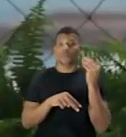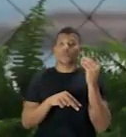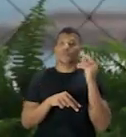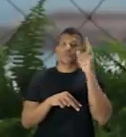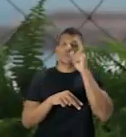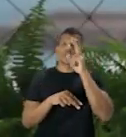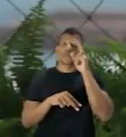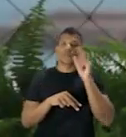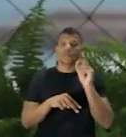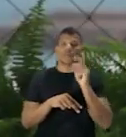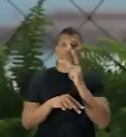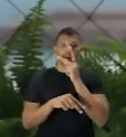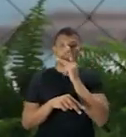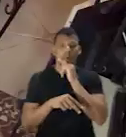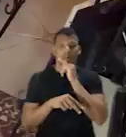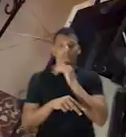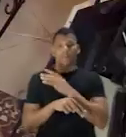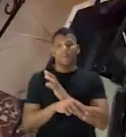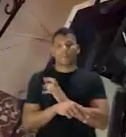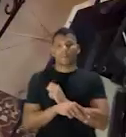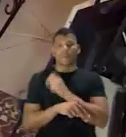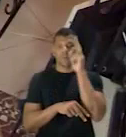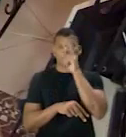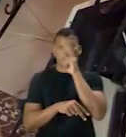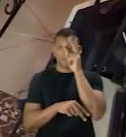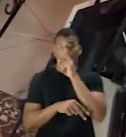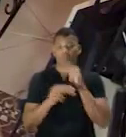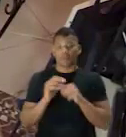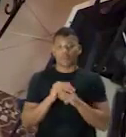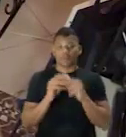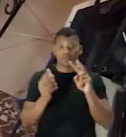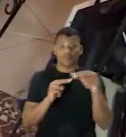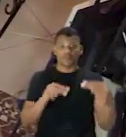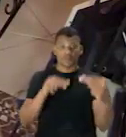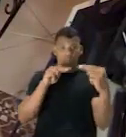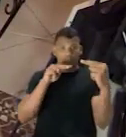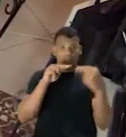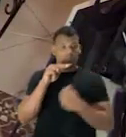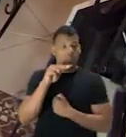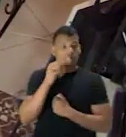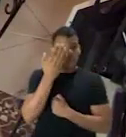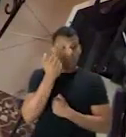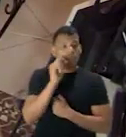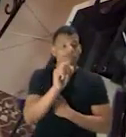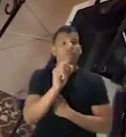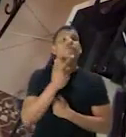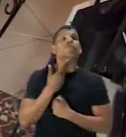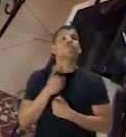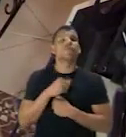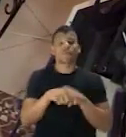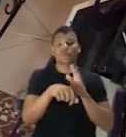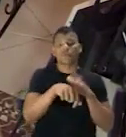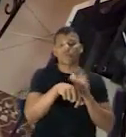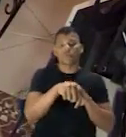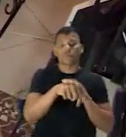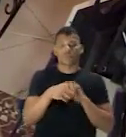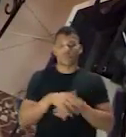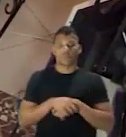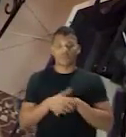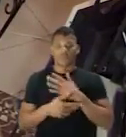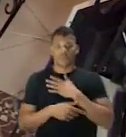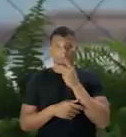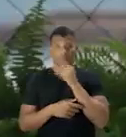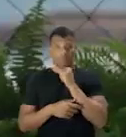se perdeu. Só de olhar, sei seu desejo. Assim como meu pai sabia